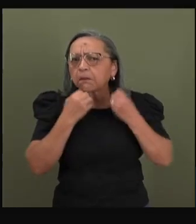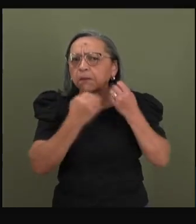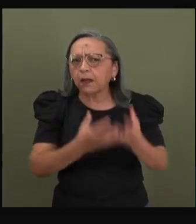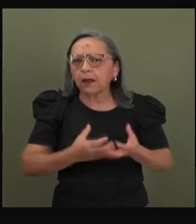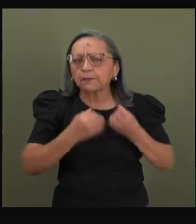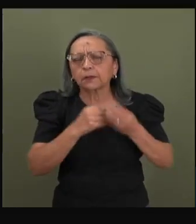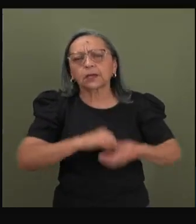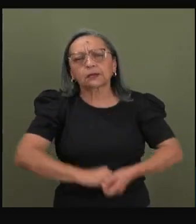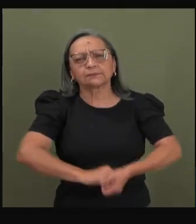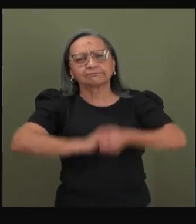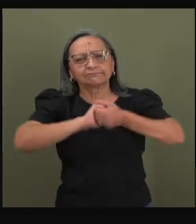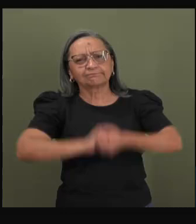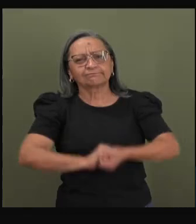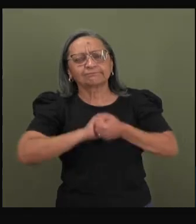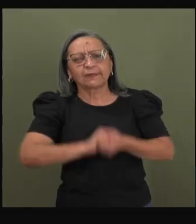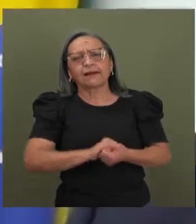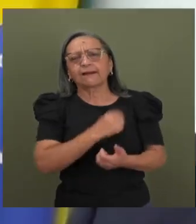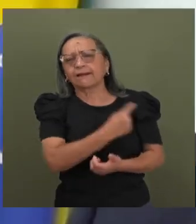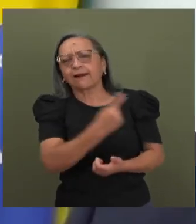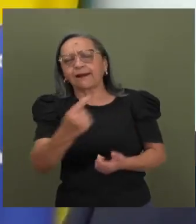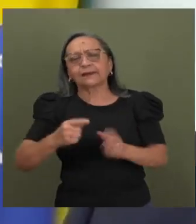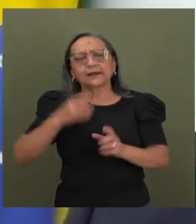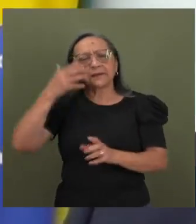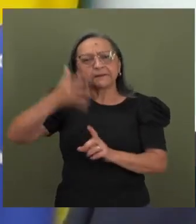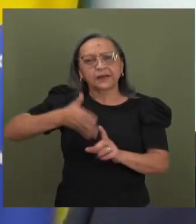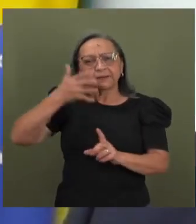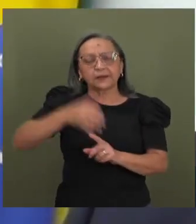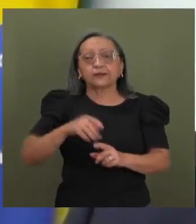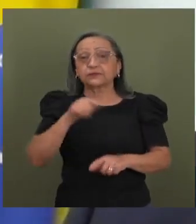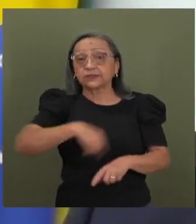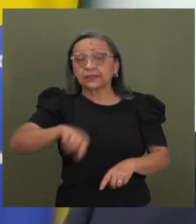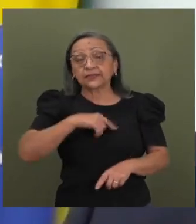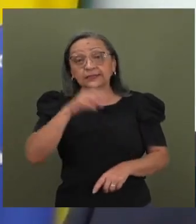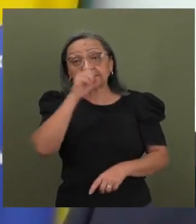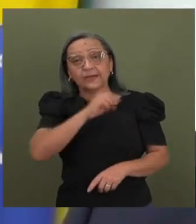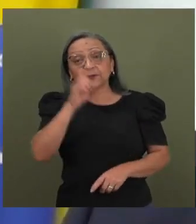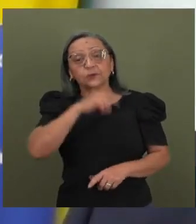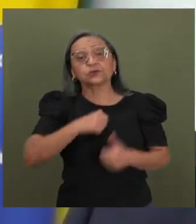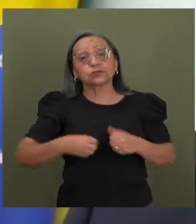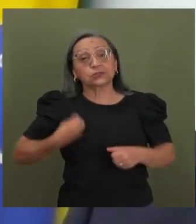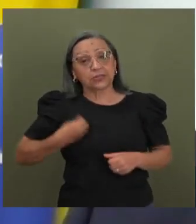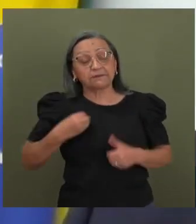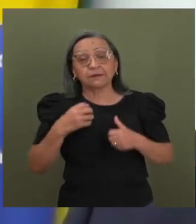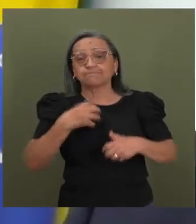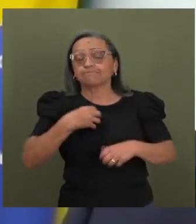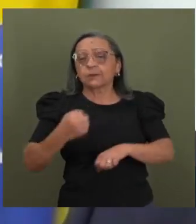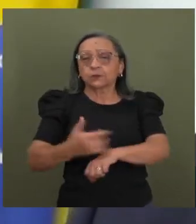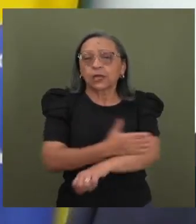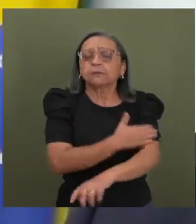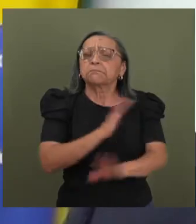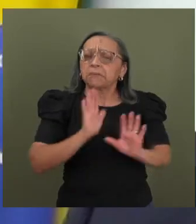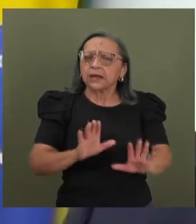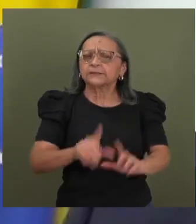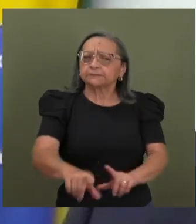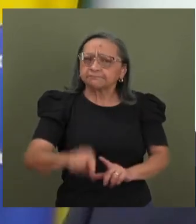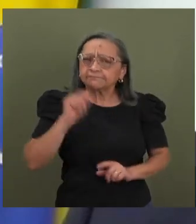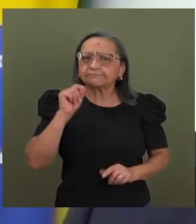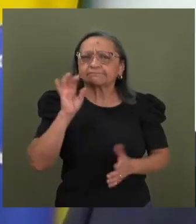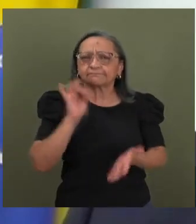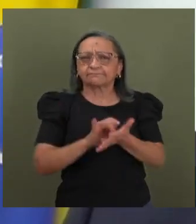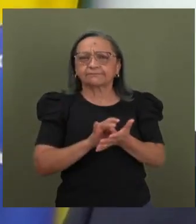lhe cumprimentar por cada palavra. O senhor, nesse final de semana, estava muito emocionado, fez questão,